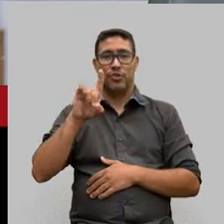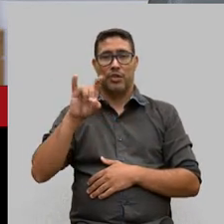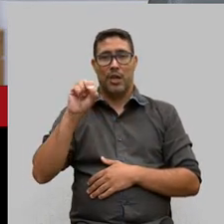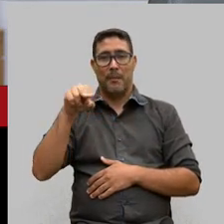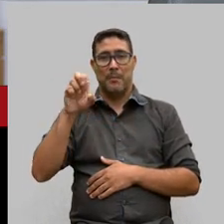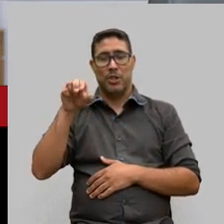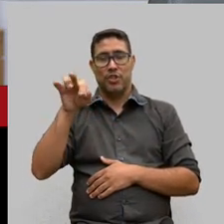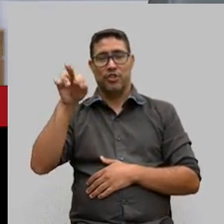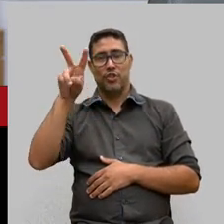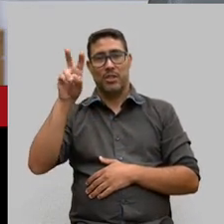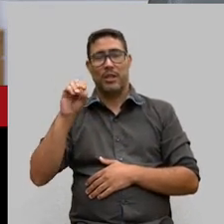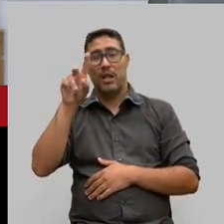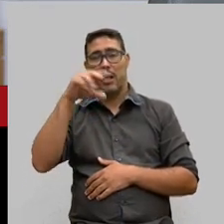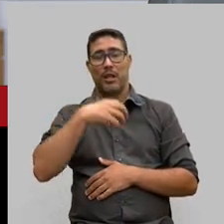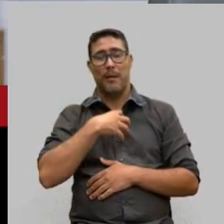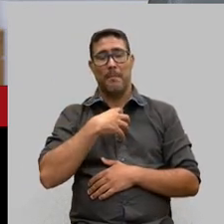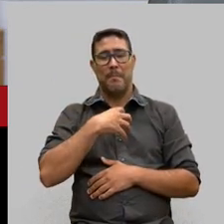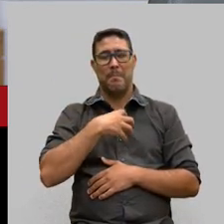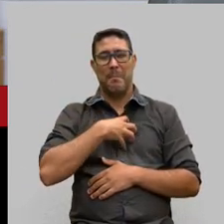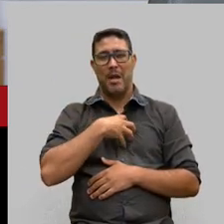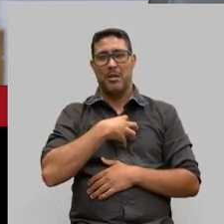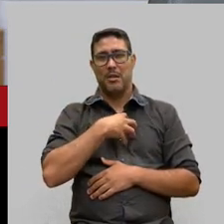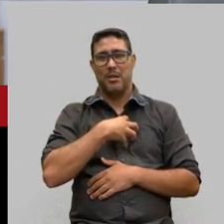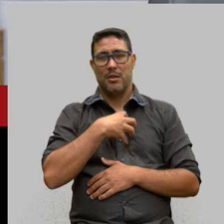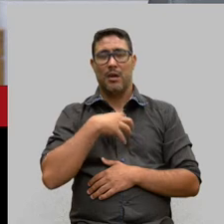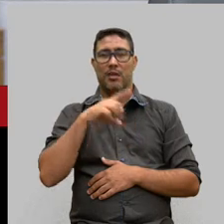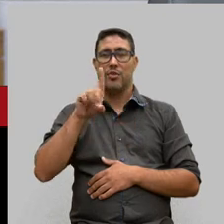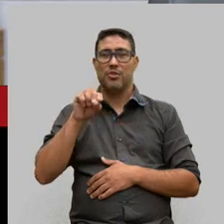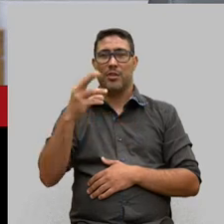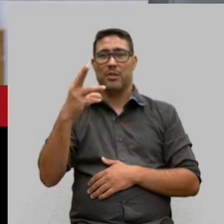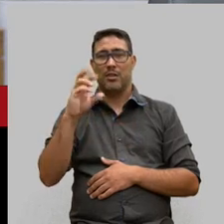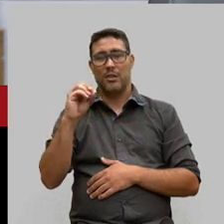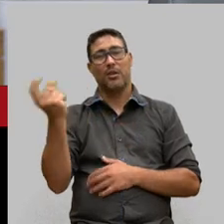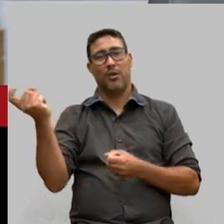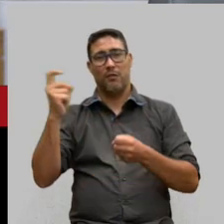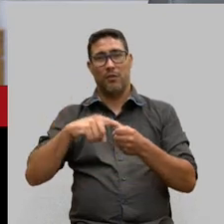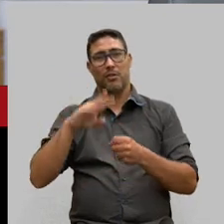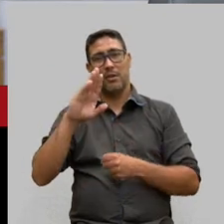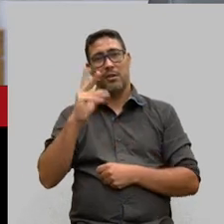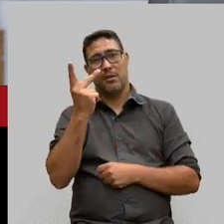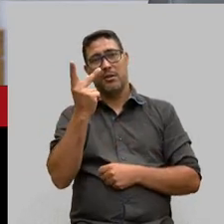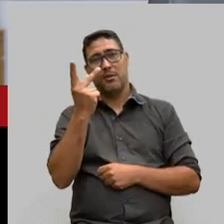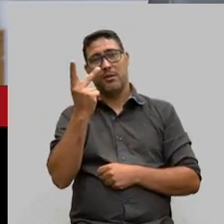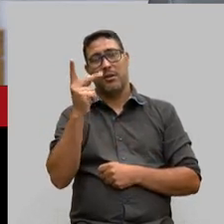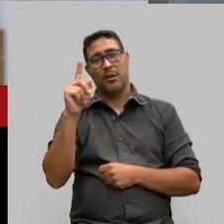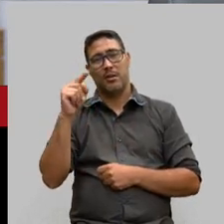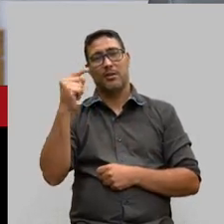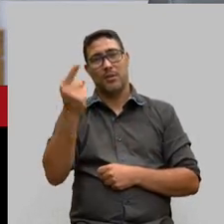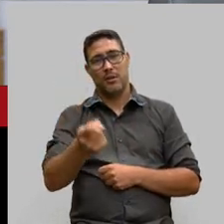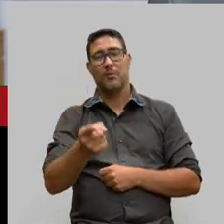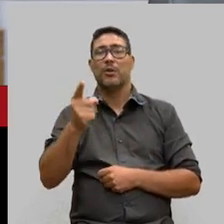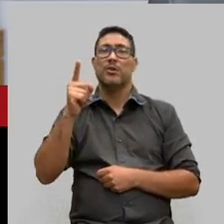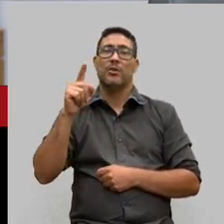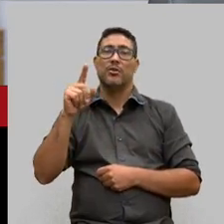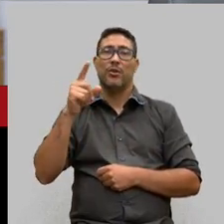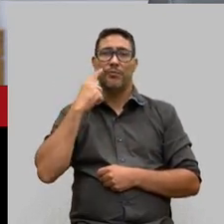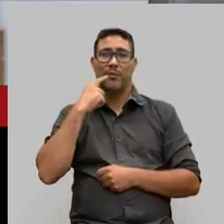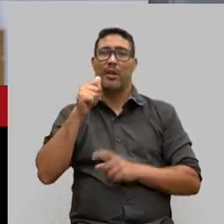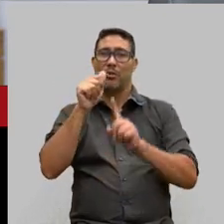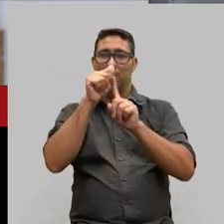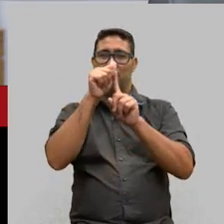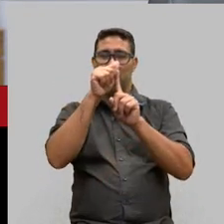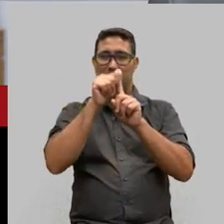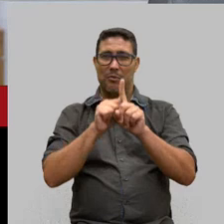26 e dia 30 nós estaremos de volta para casa e no Rio das Mortes em São João Del Rei Então temos um mês cheio aí